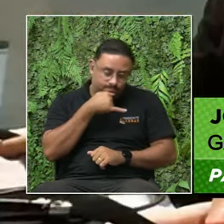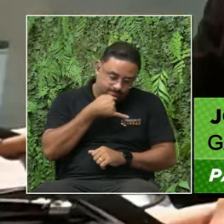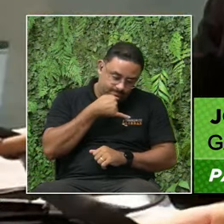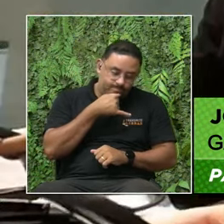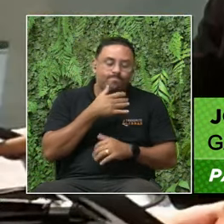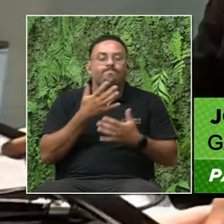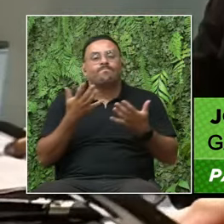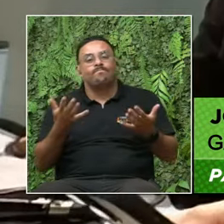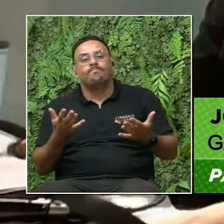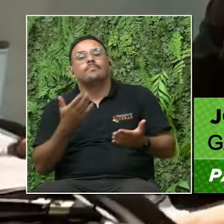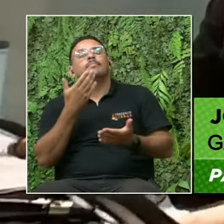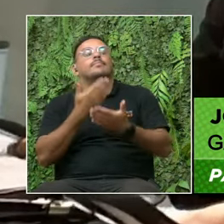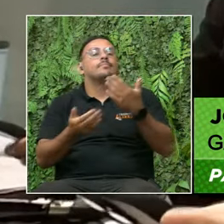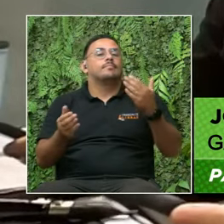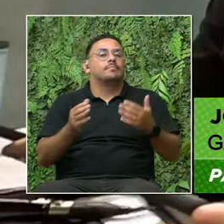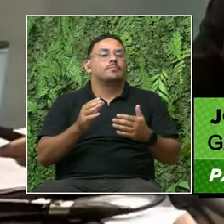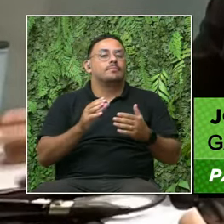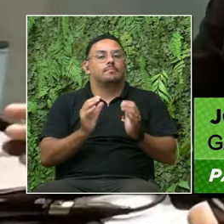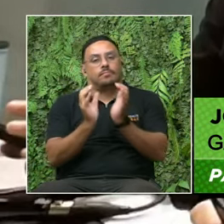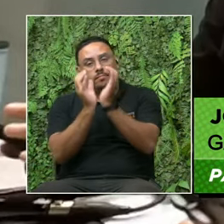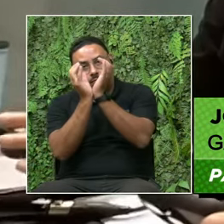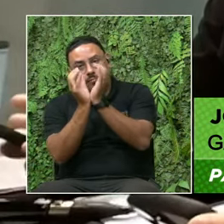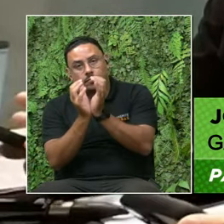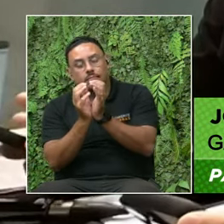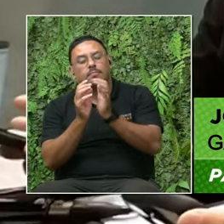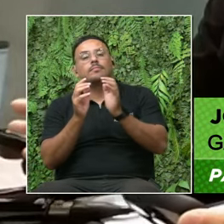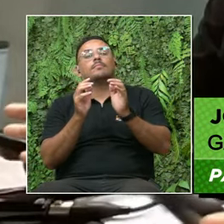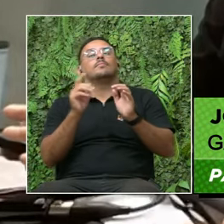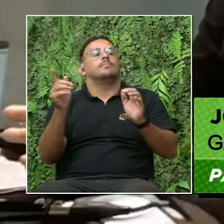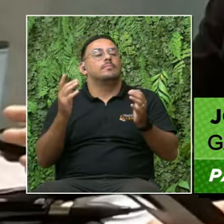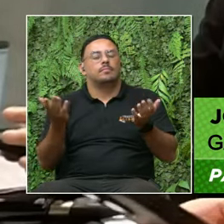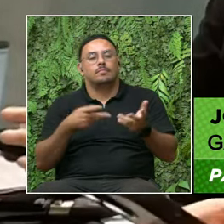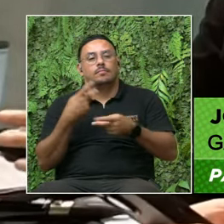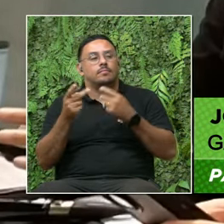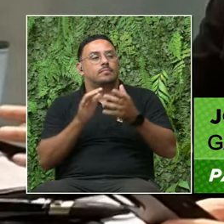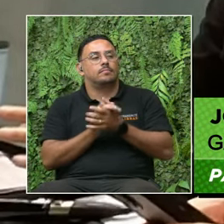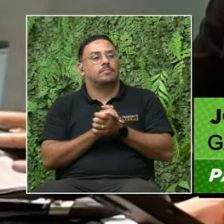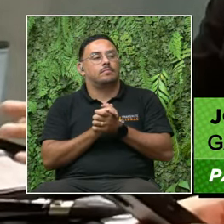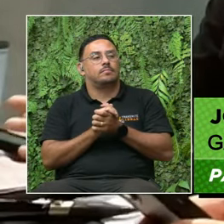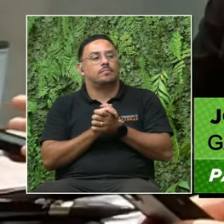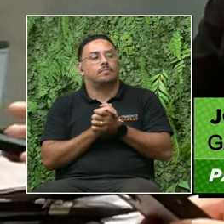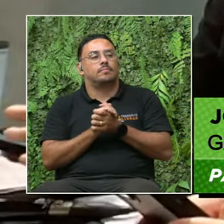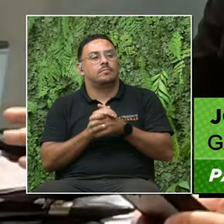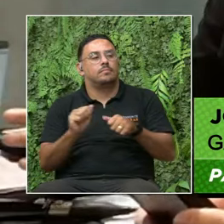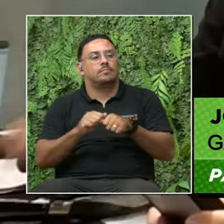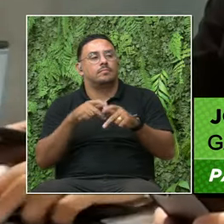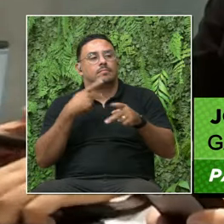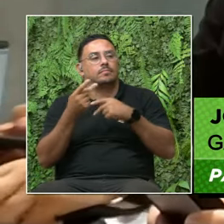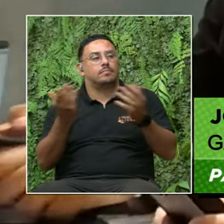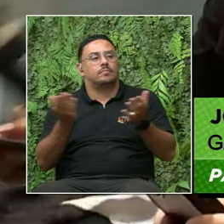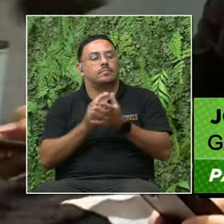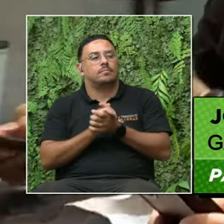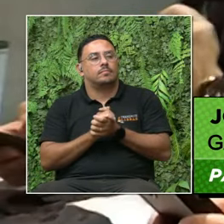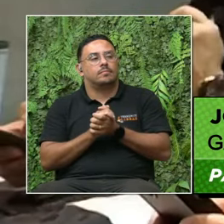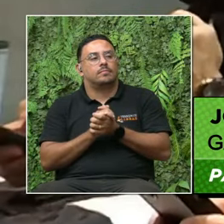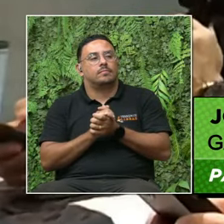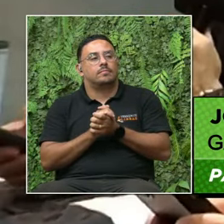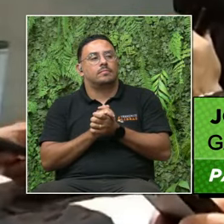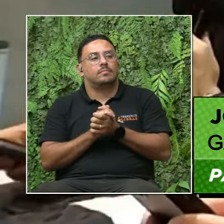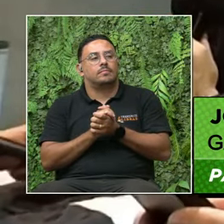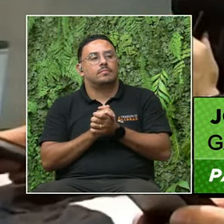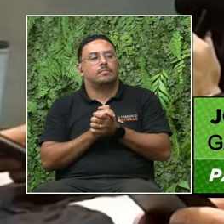é triste com a perca do T eles vão falar AP a perca do título a perca é a